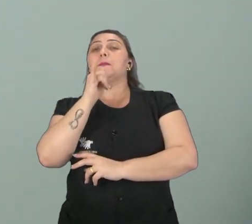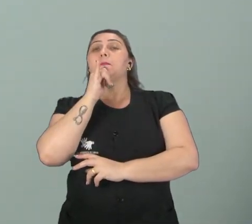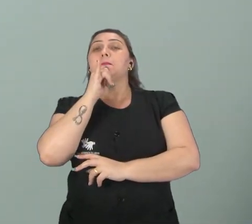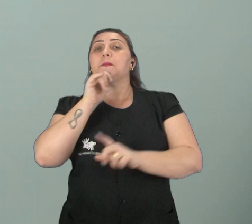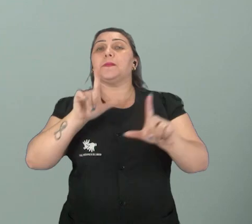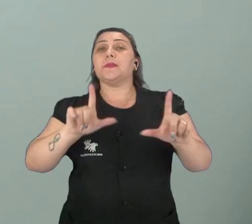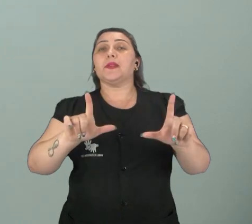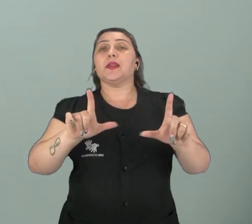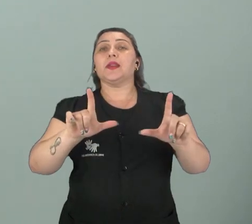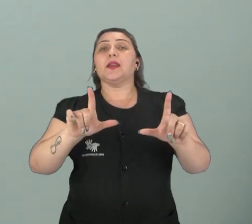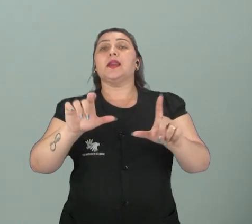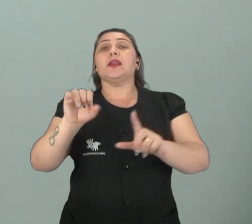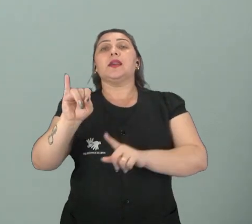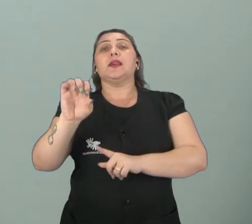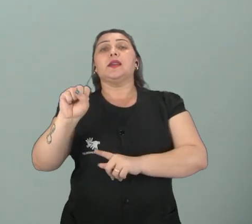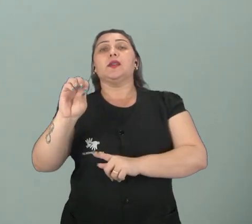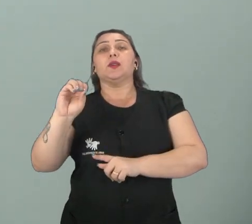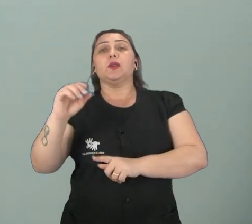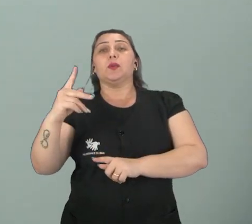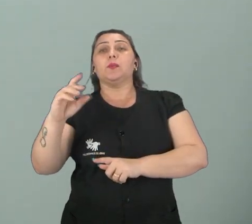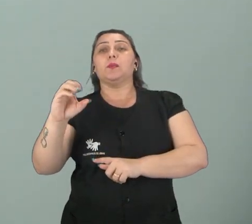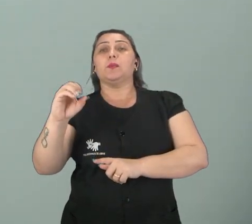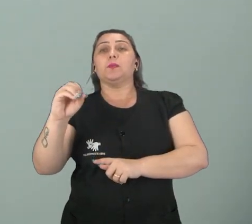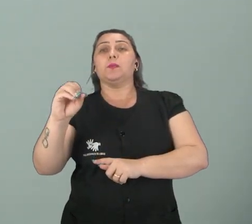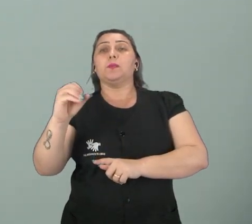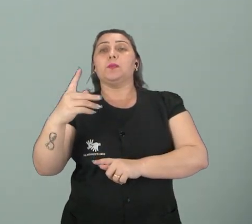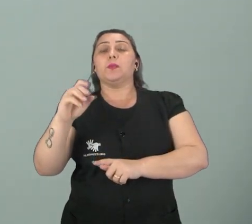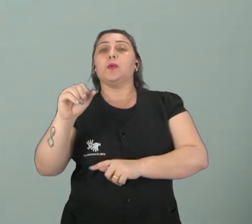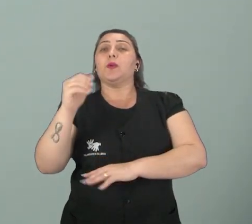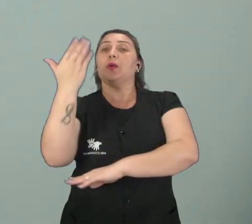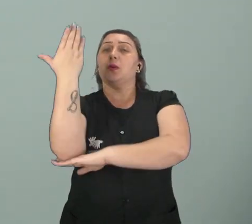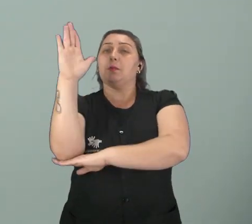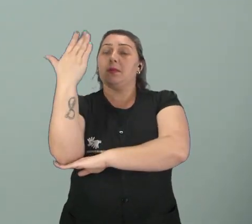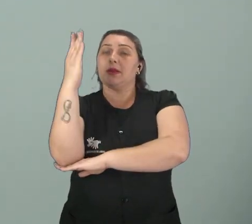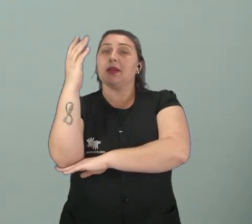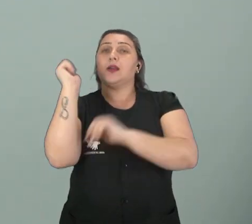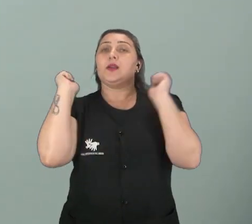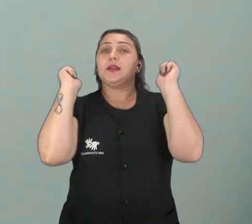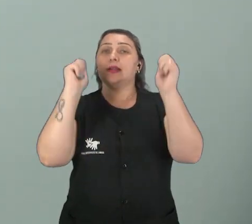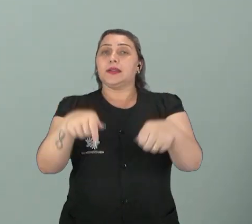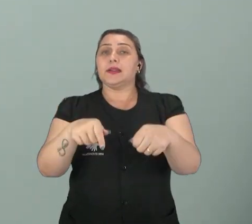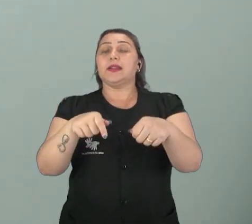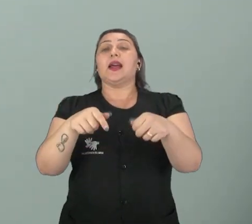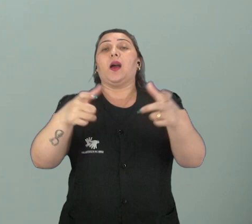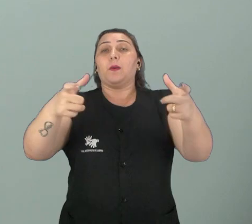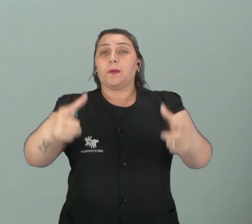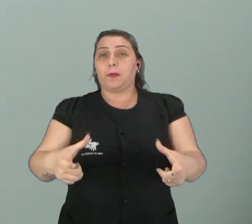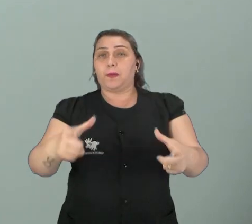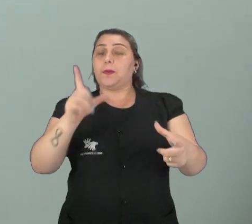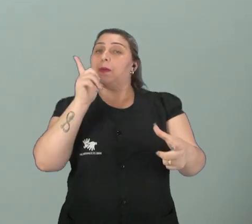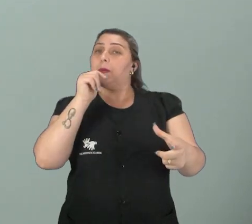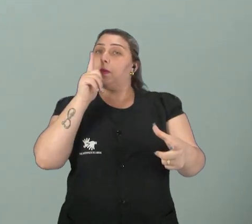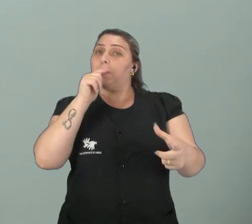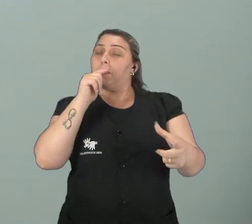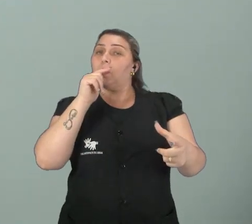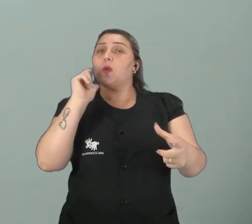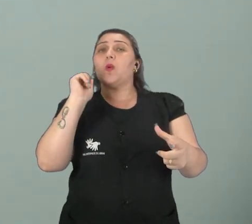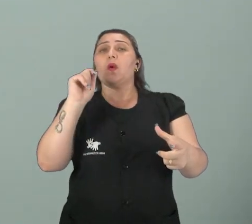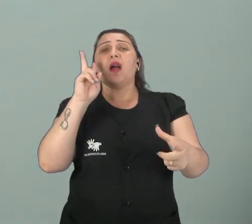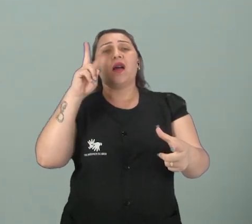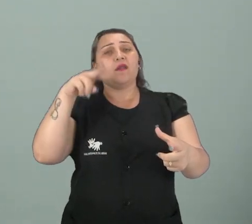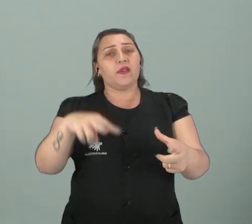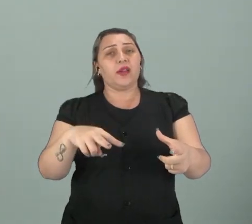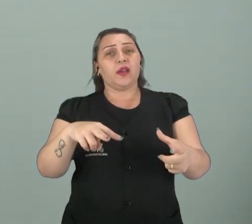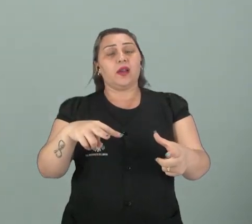isopor, um pedaço de isopor e um pedaço de madeira, e jogarem os dois dentro de uma bacia com água ou de uma piscina, o que você